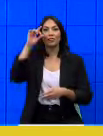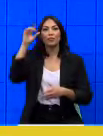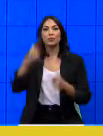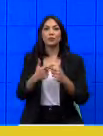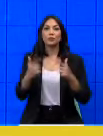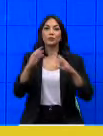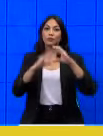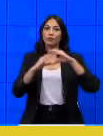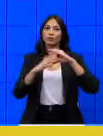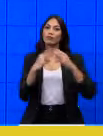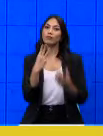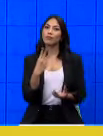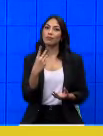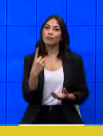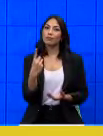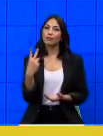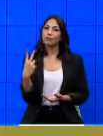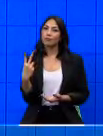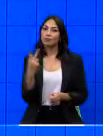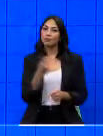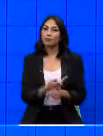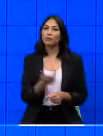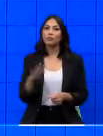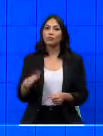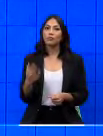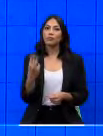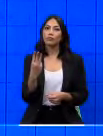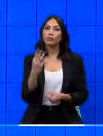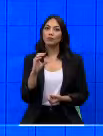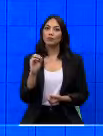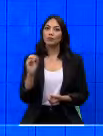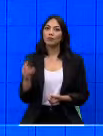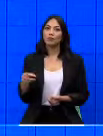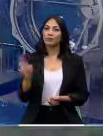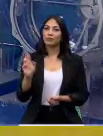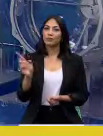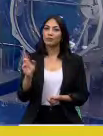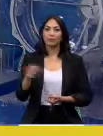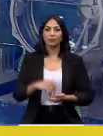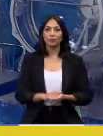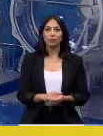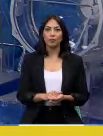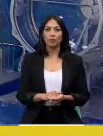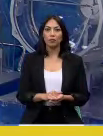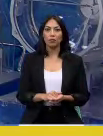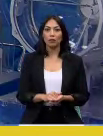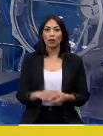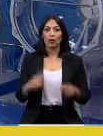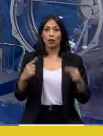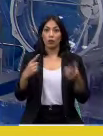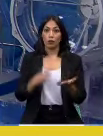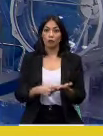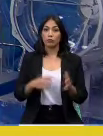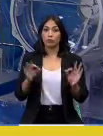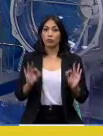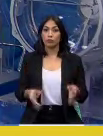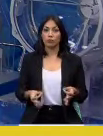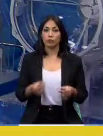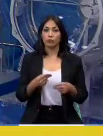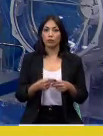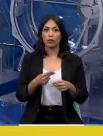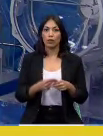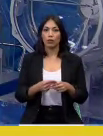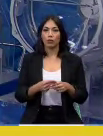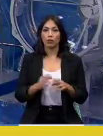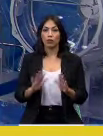tem sorteio do dia de sorte concurso 312 prêmio estimado em 300 mil reais e confirmando o compromisso da caixa com as